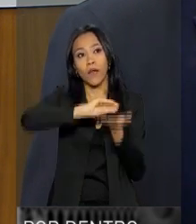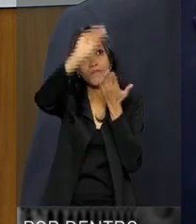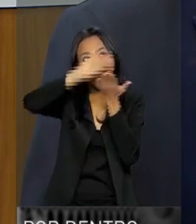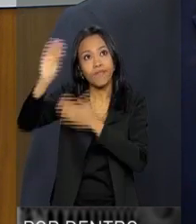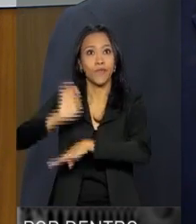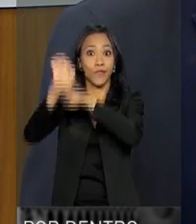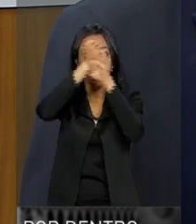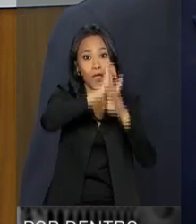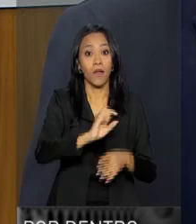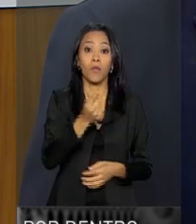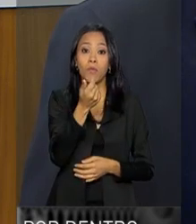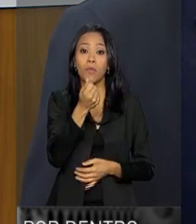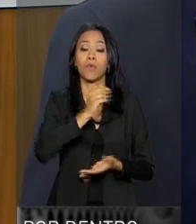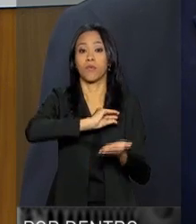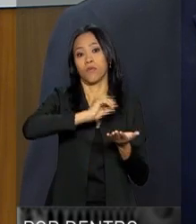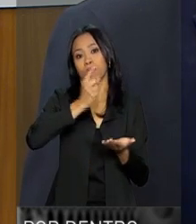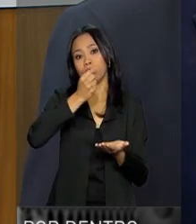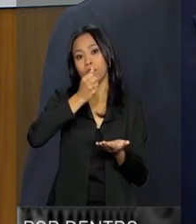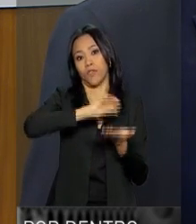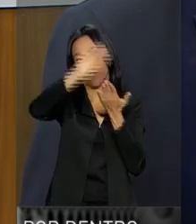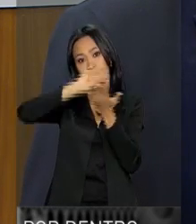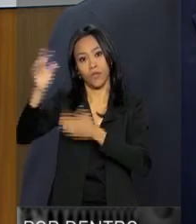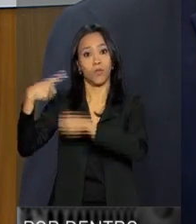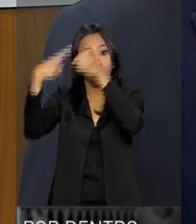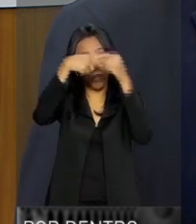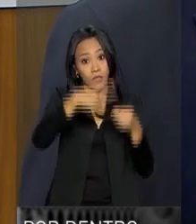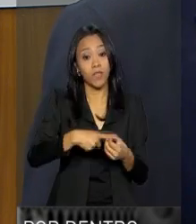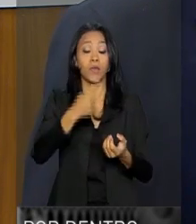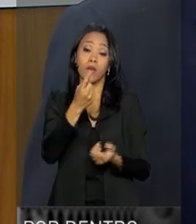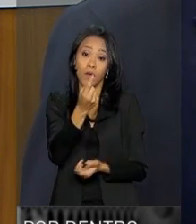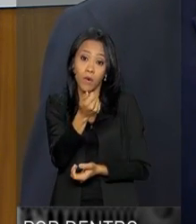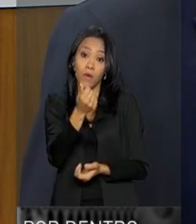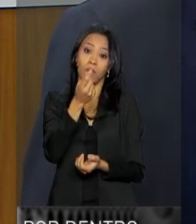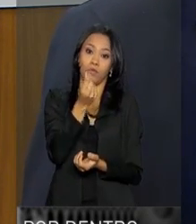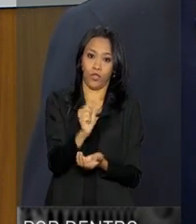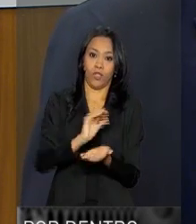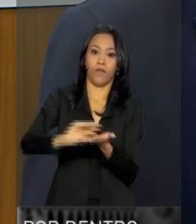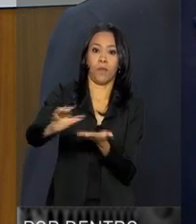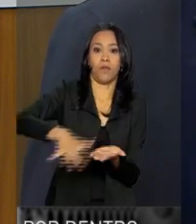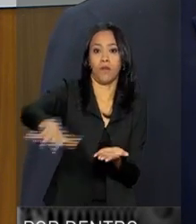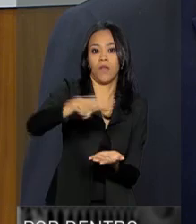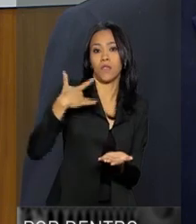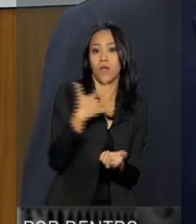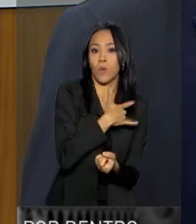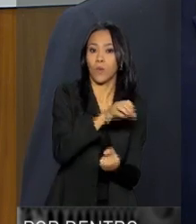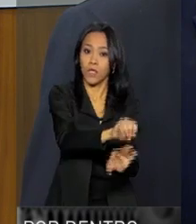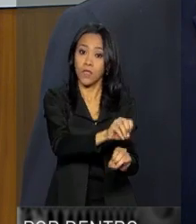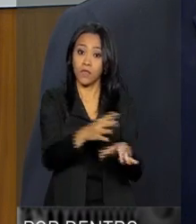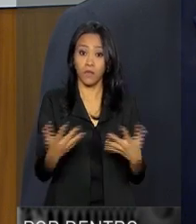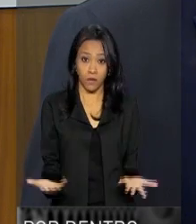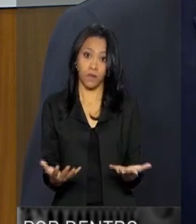obras locais - a gente pode aplicar em saúde educação quer dizer o tamanho do bolo não aumenta em